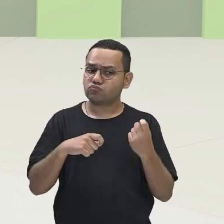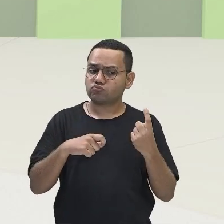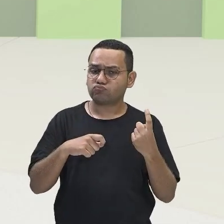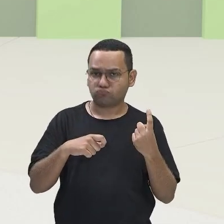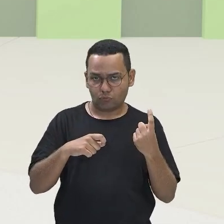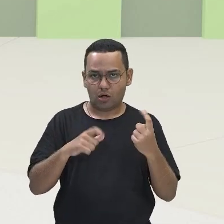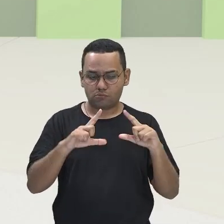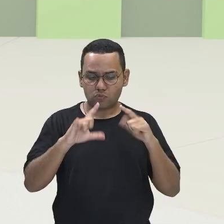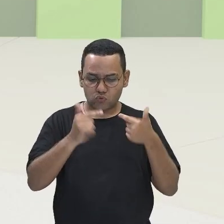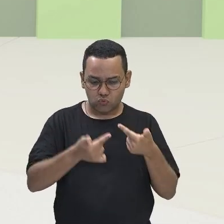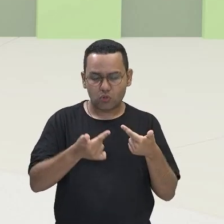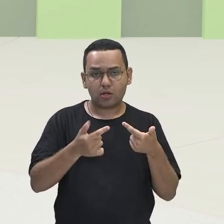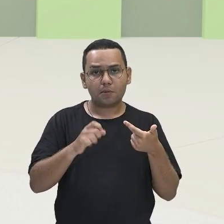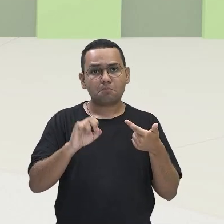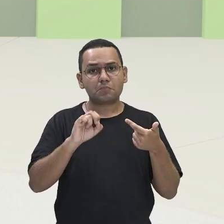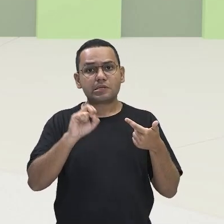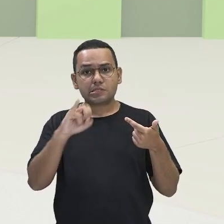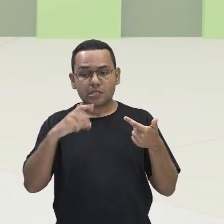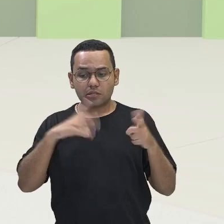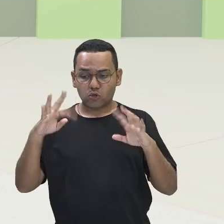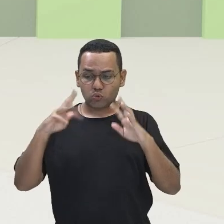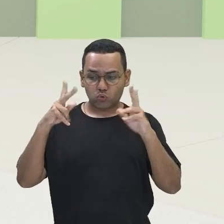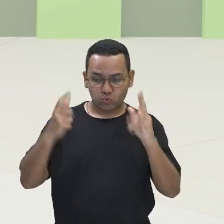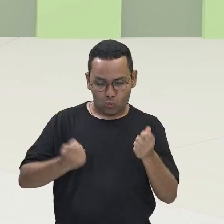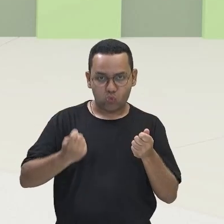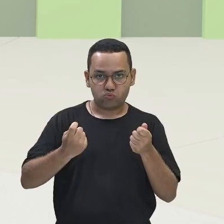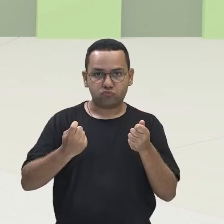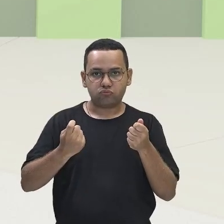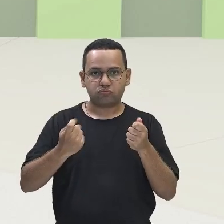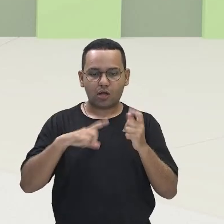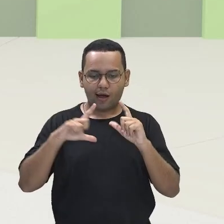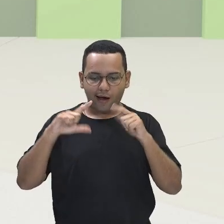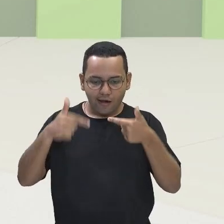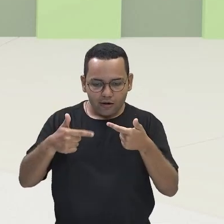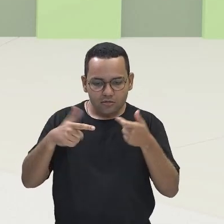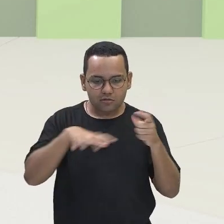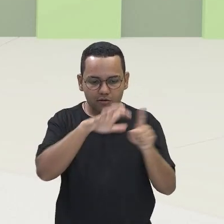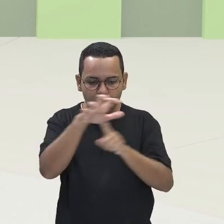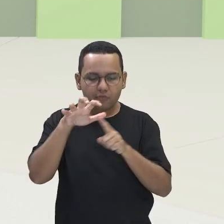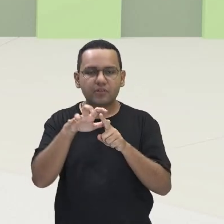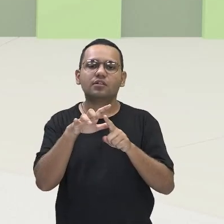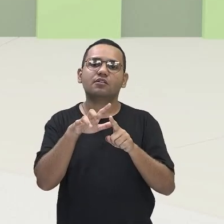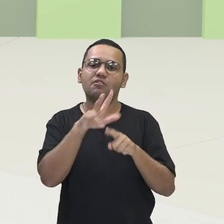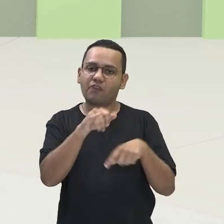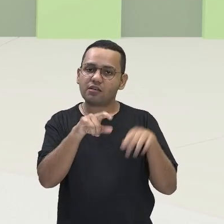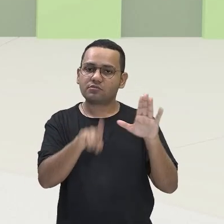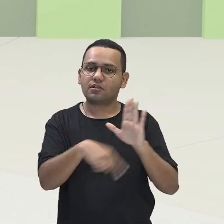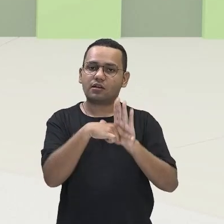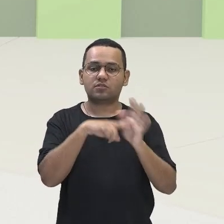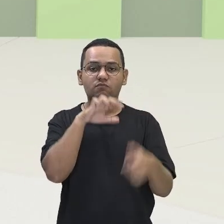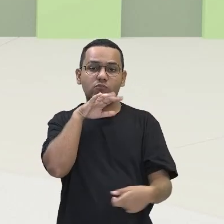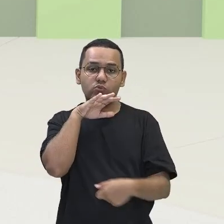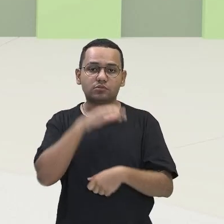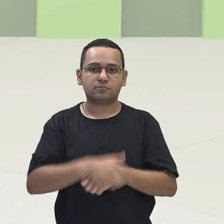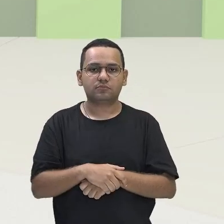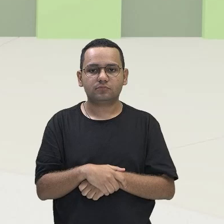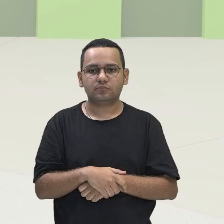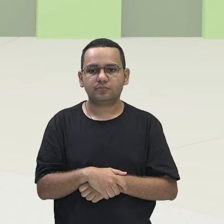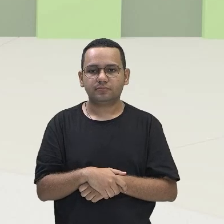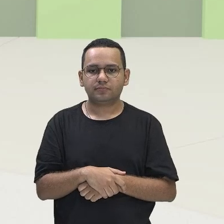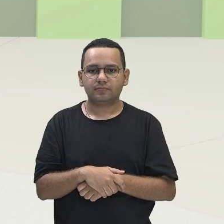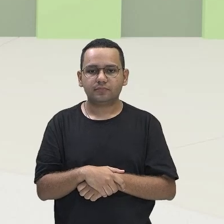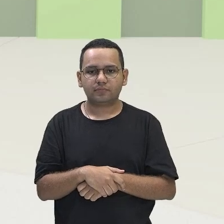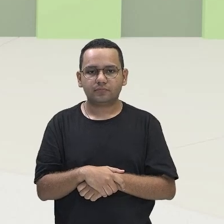conjunto dessas ações individuais, elas geram ali um aspecto negativo. mas também, como